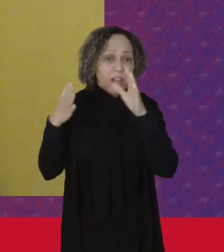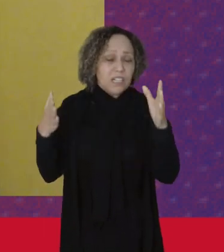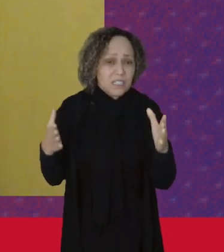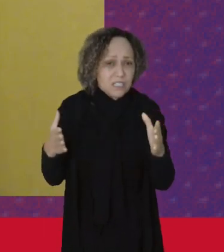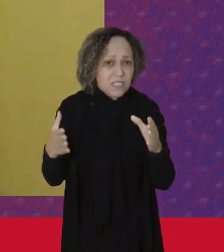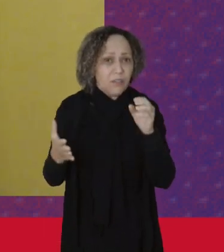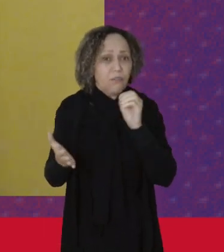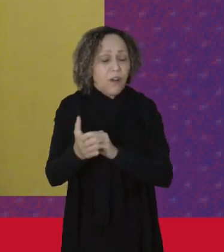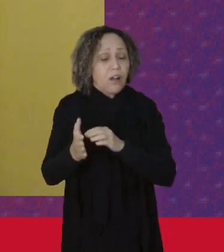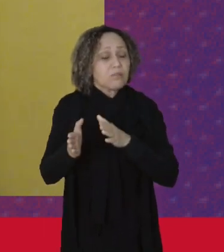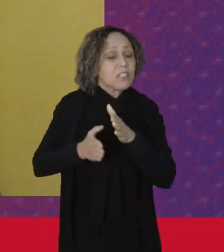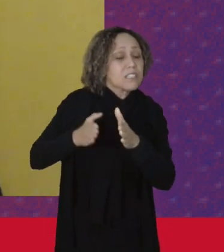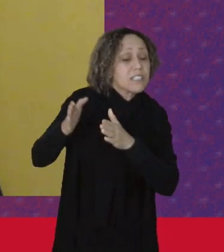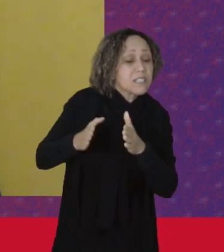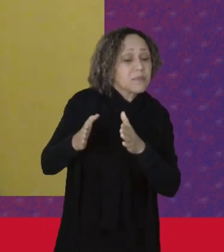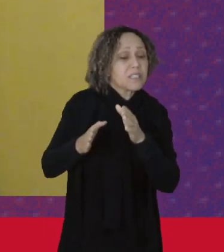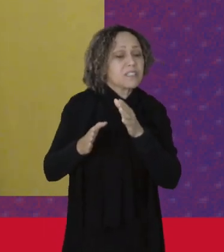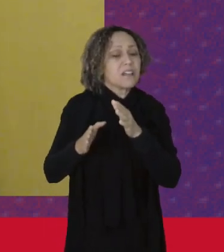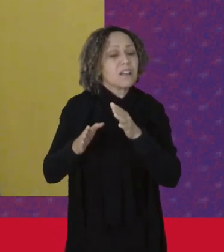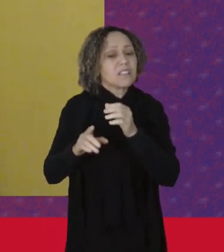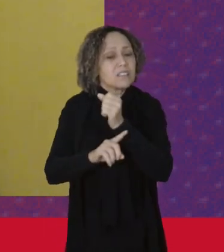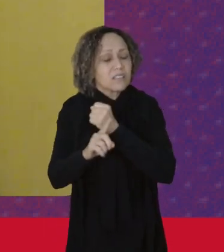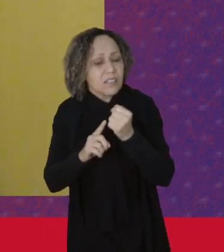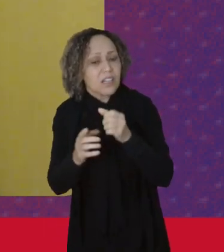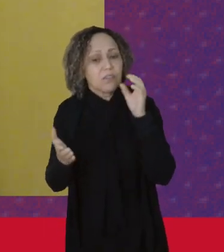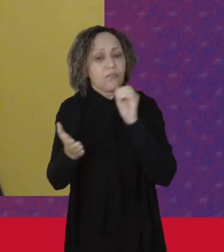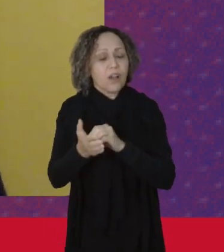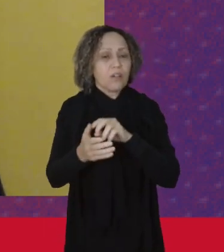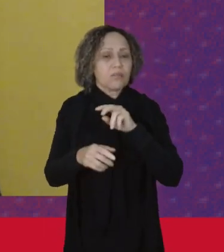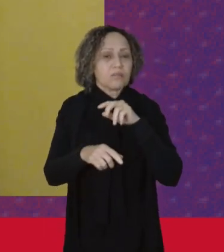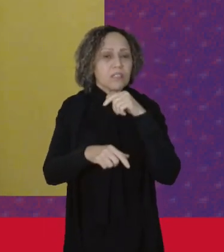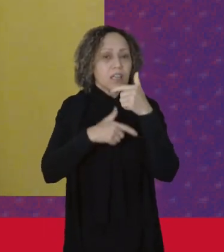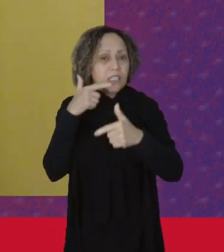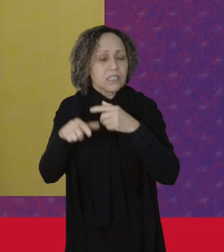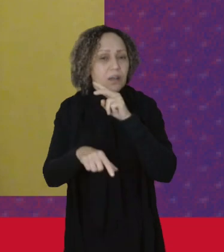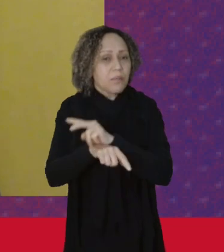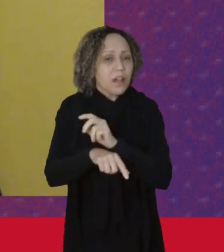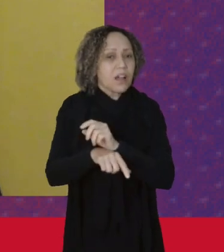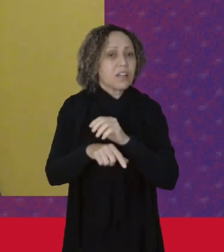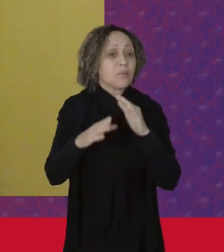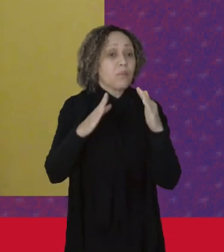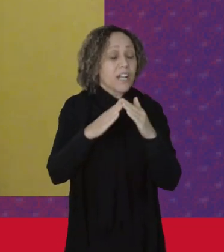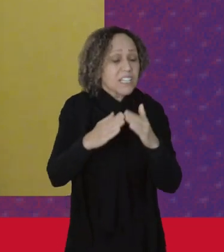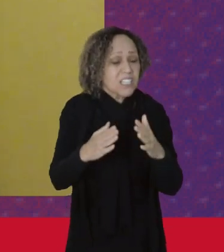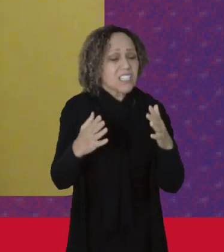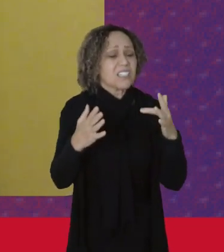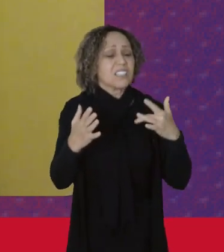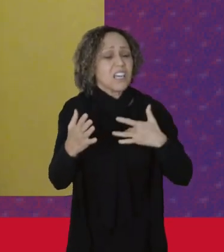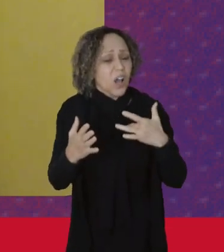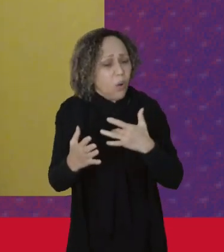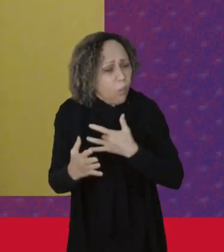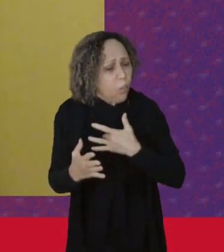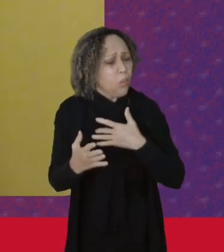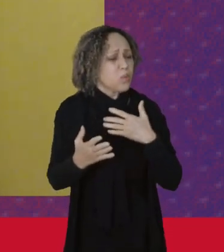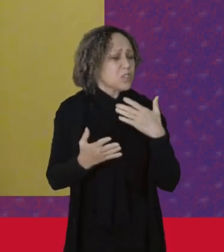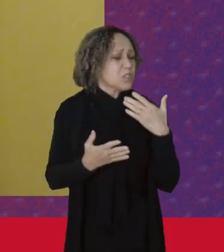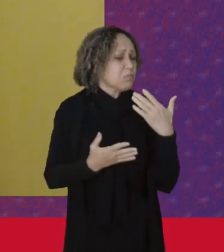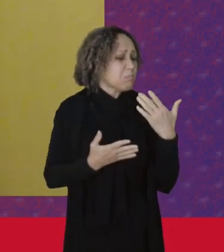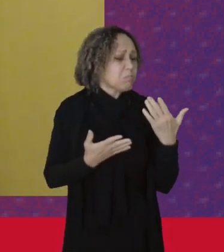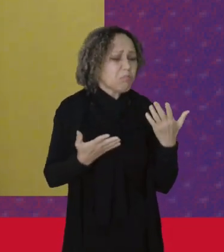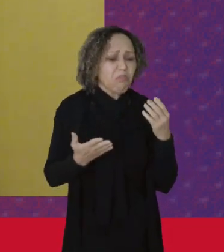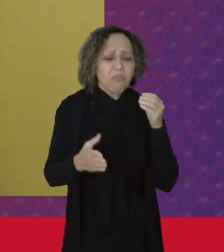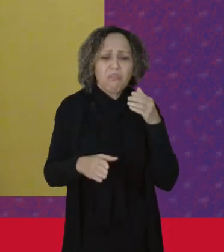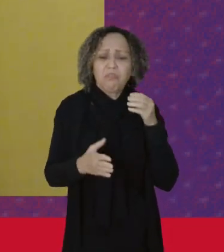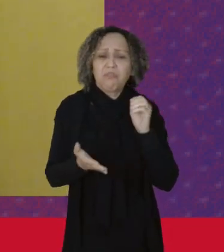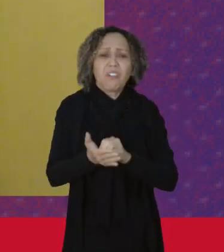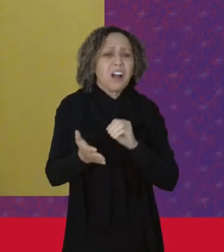onde falta emprego, onde falta moradia, certo? Onde falta acesso ao serviço de saúde, né? Onde falta acesso ao